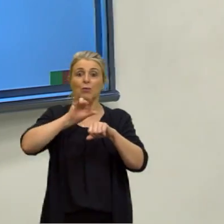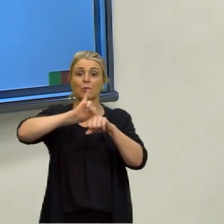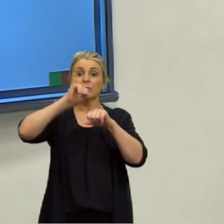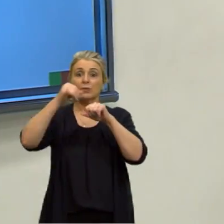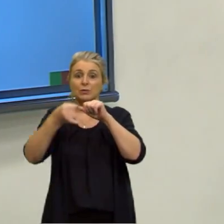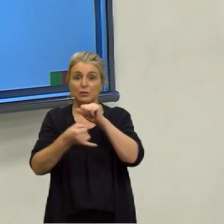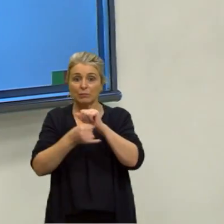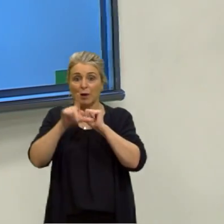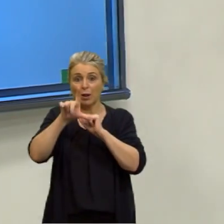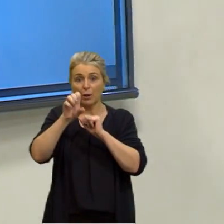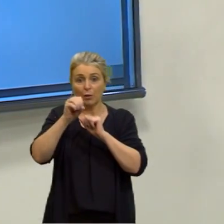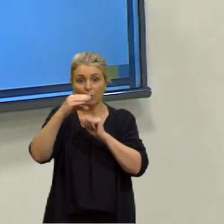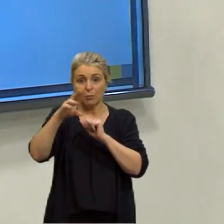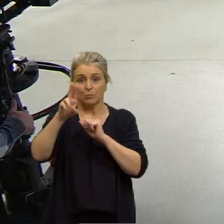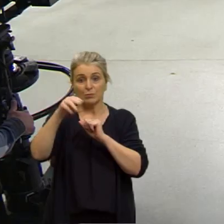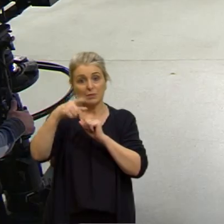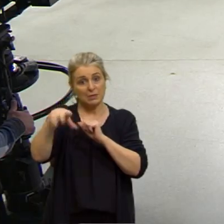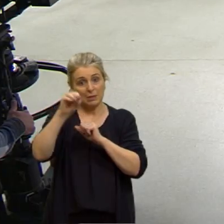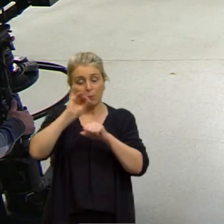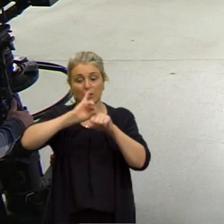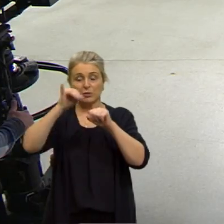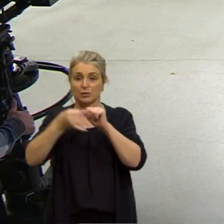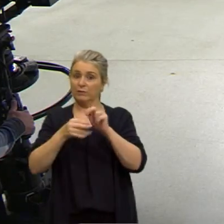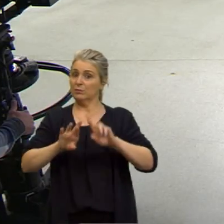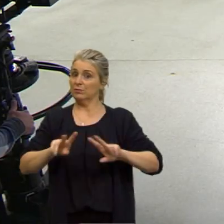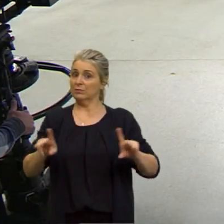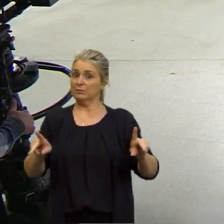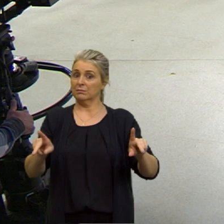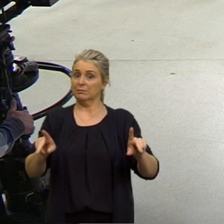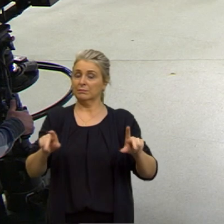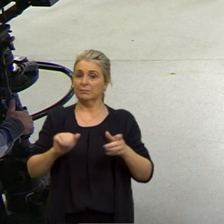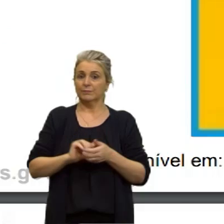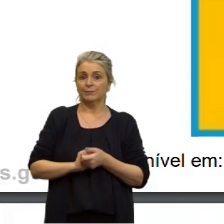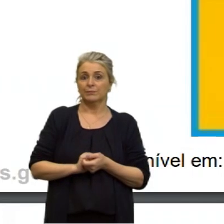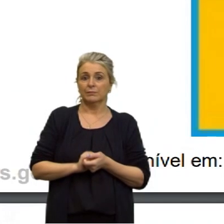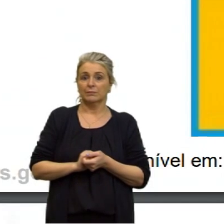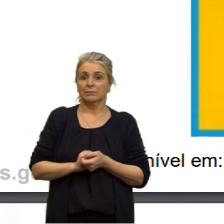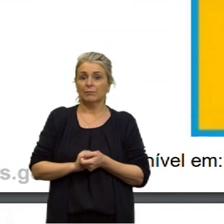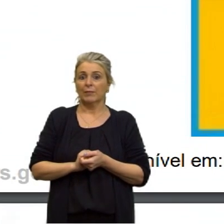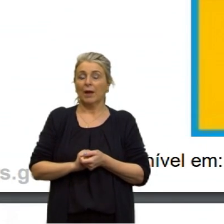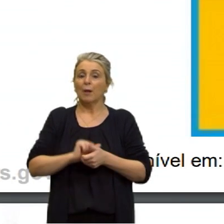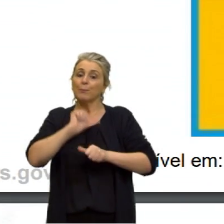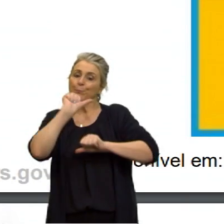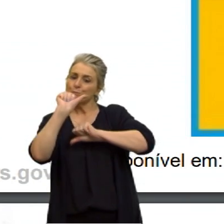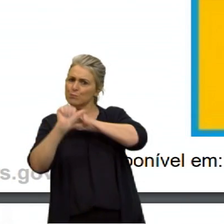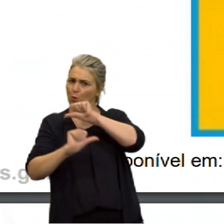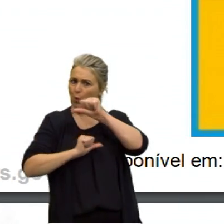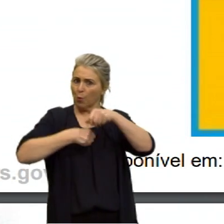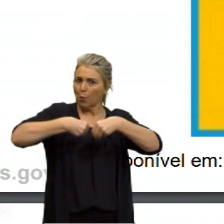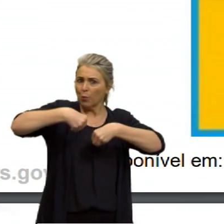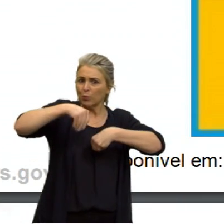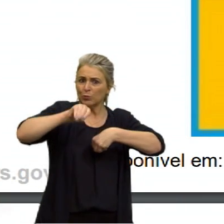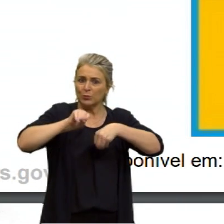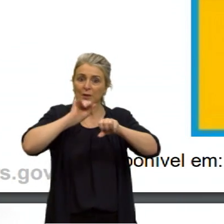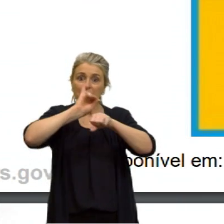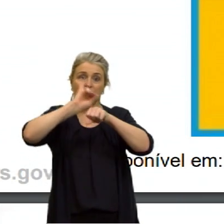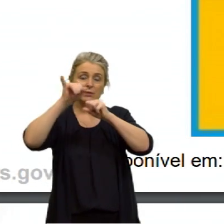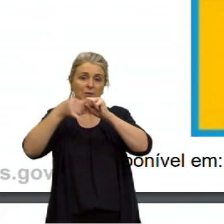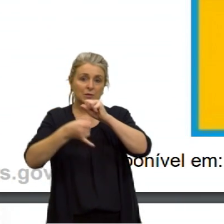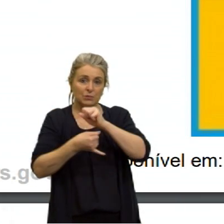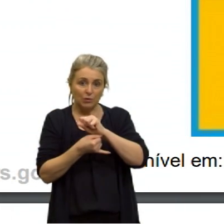faço flexão próximo e a flexão dos adjetivos